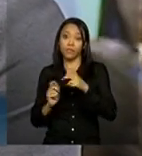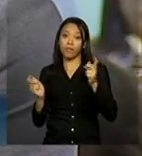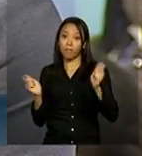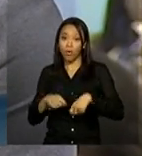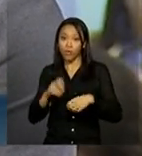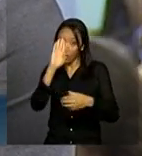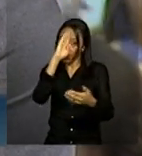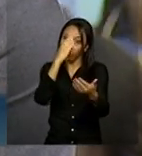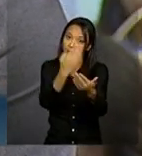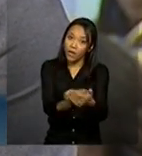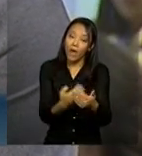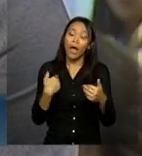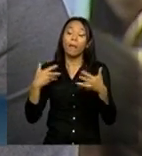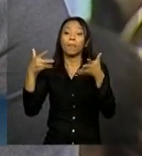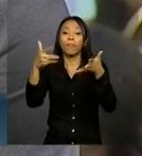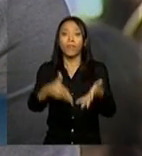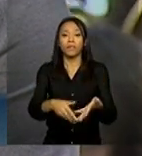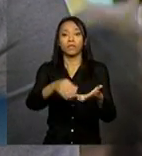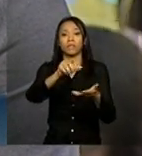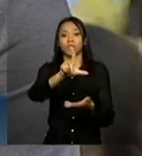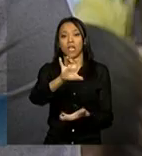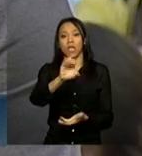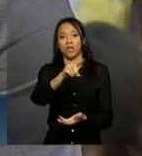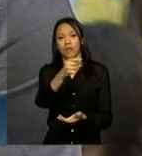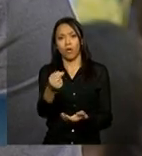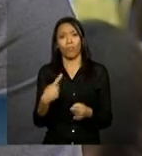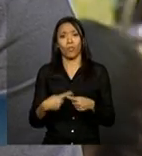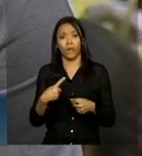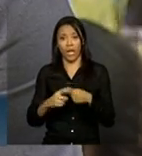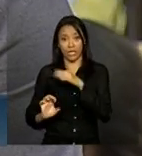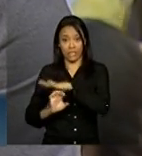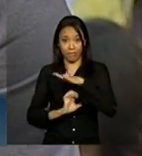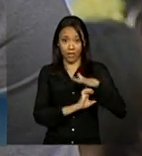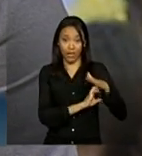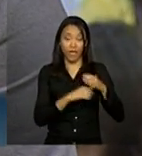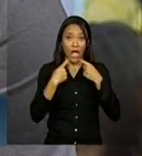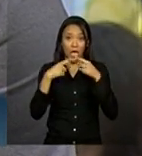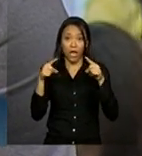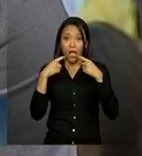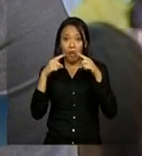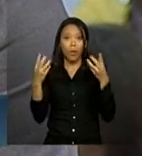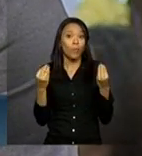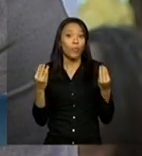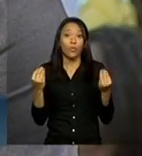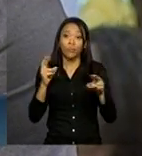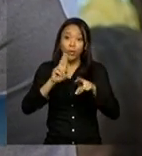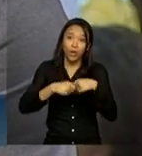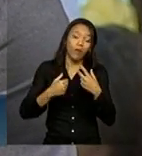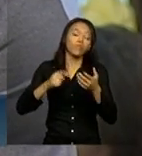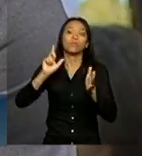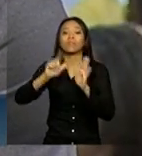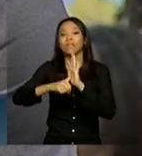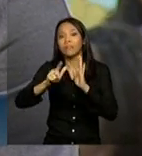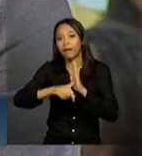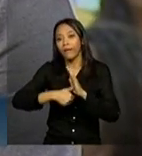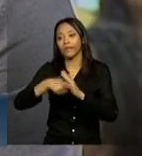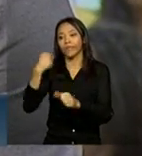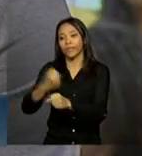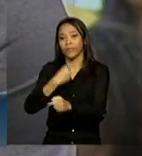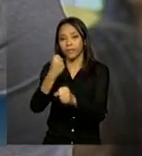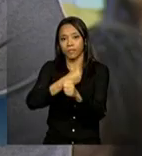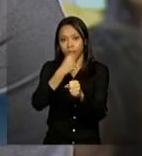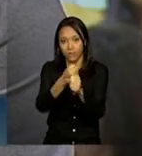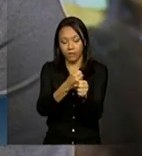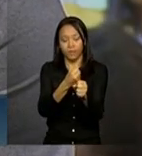leilões da rede de distribuição, porque eles reclamam muito que existe um risco alto por causa dos atrasos nas obras,